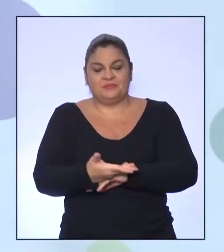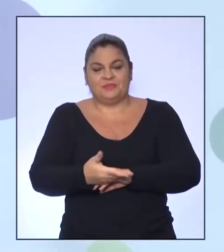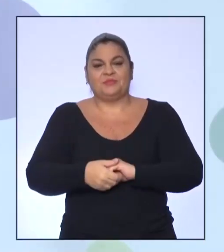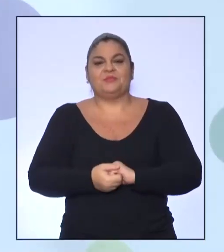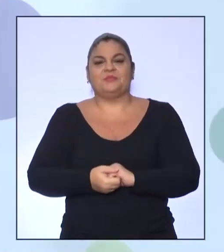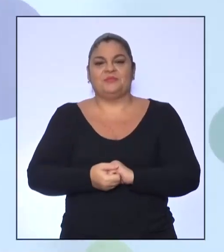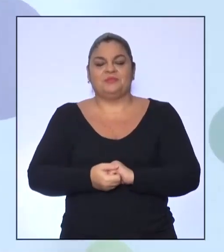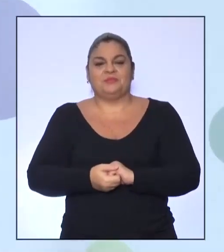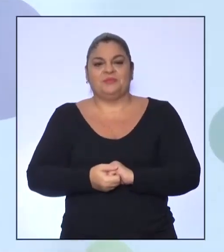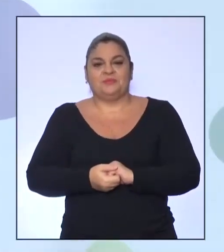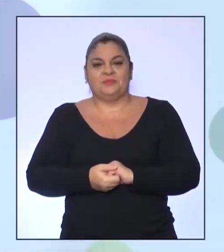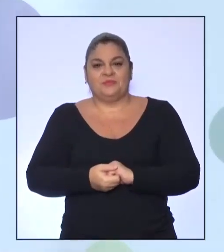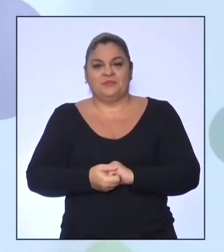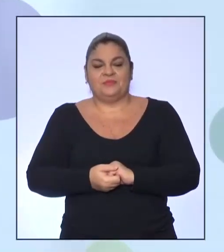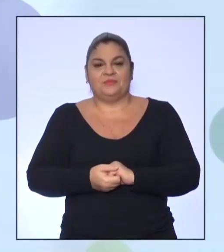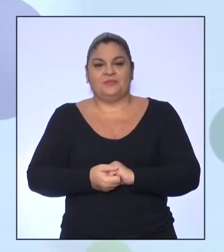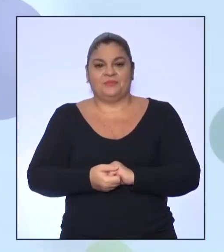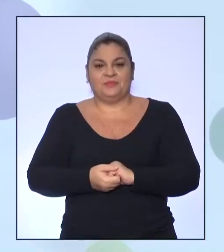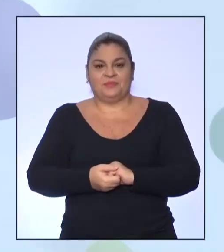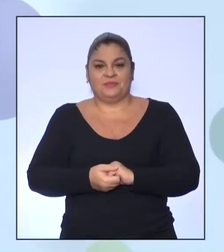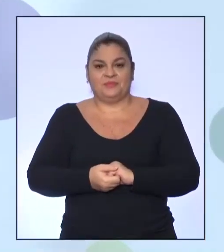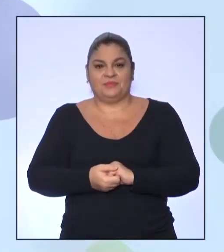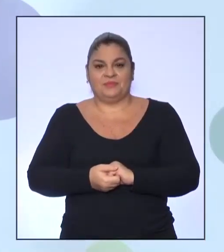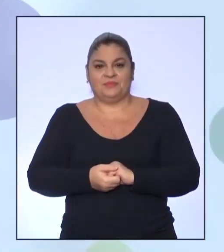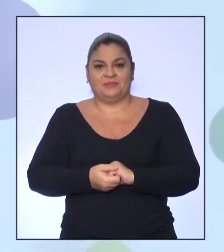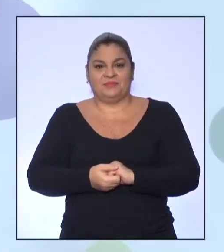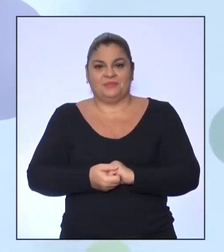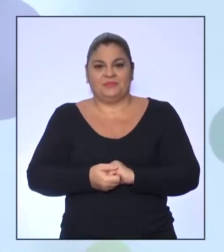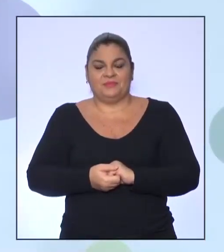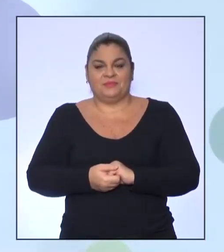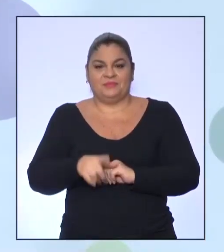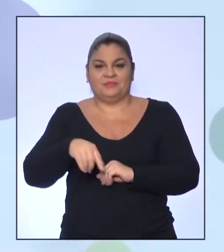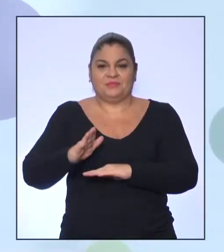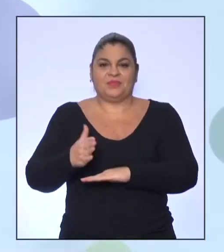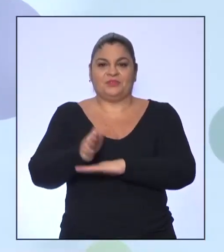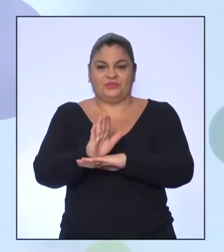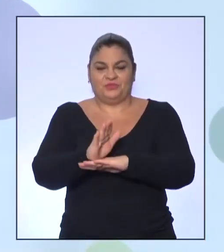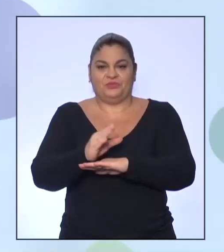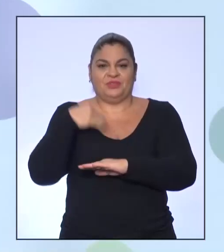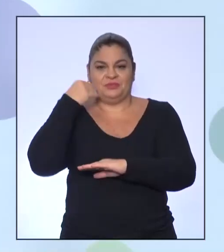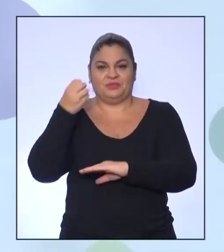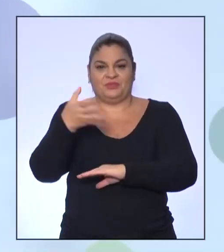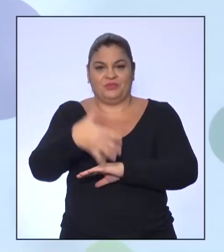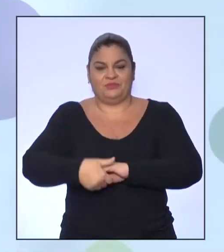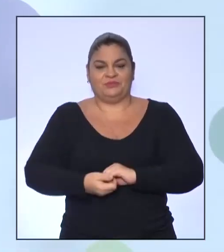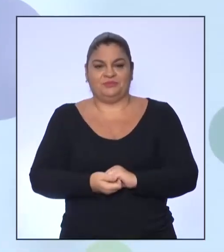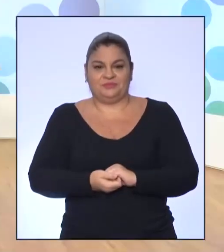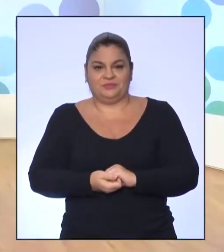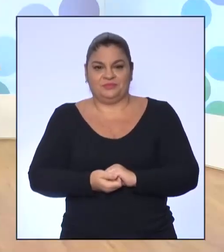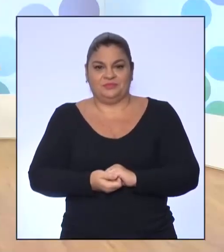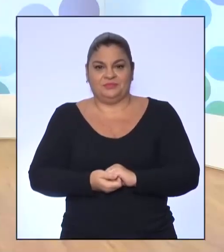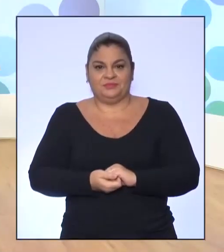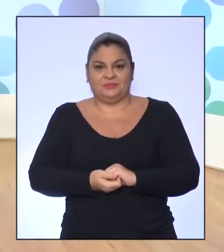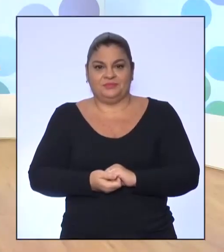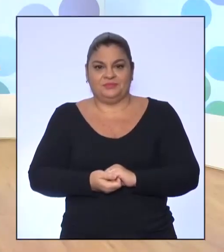tenham aprendido e servido para vocês essa nova experiência. Tá bom?